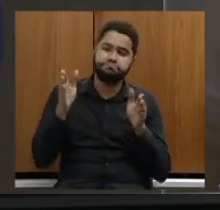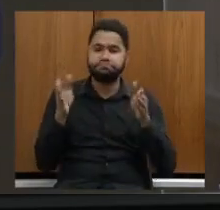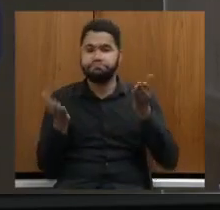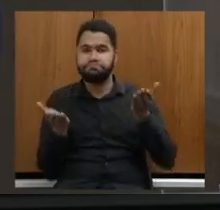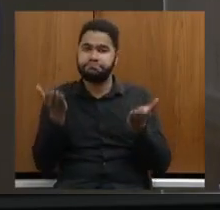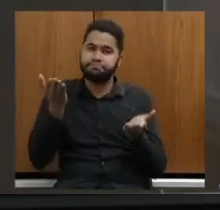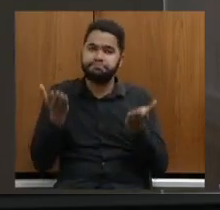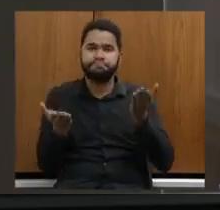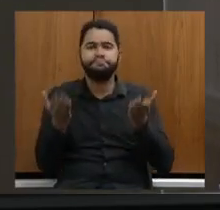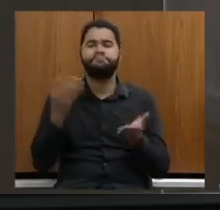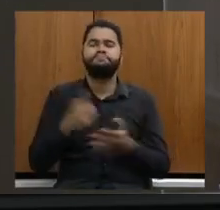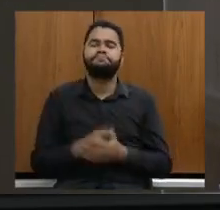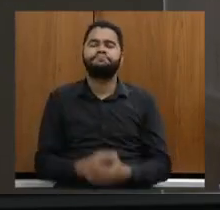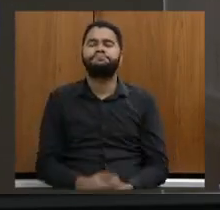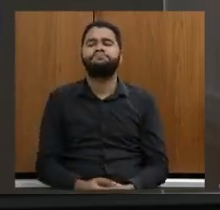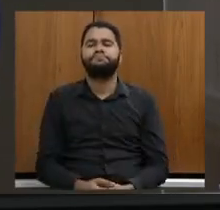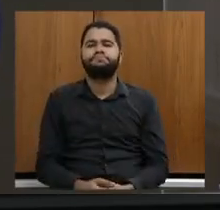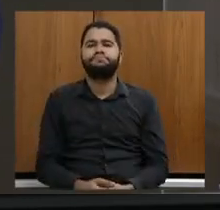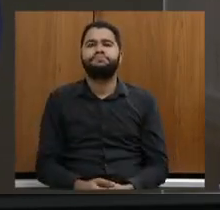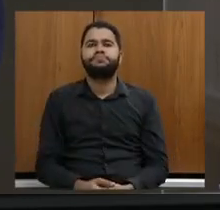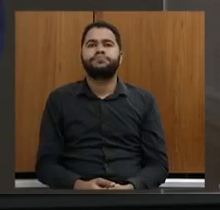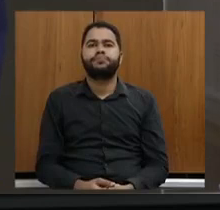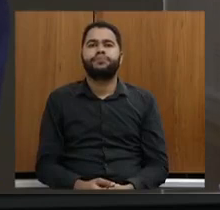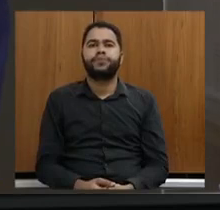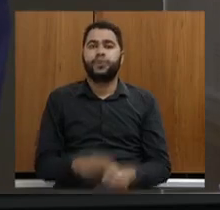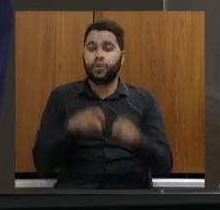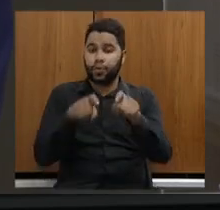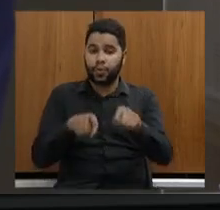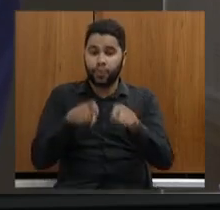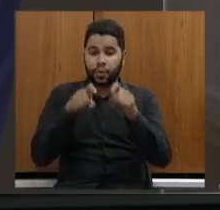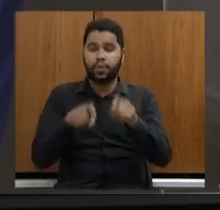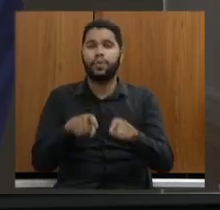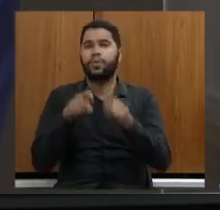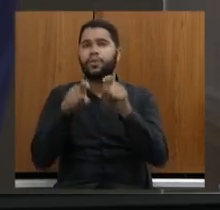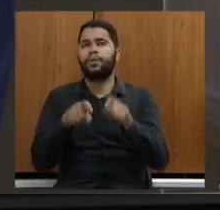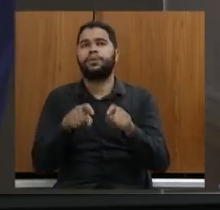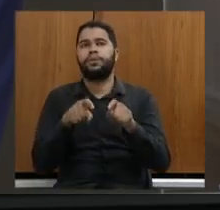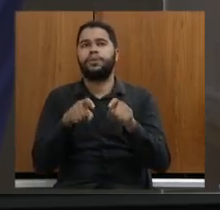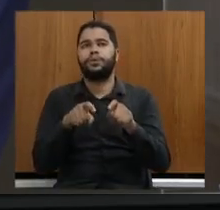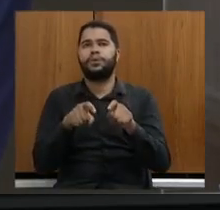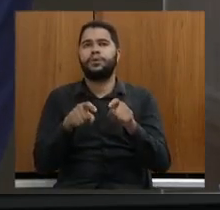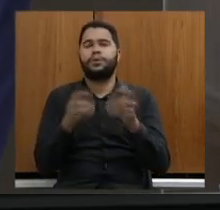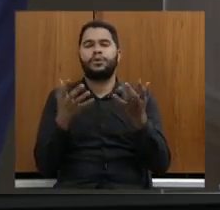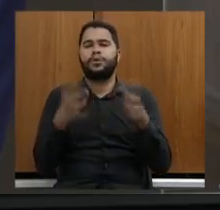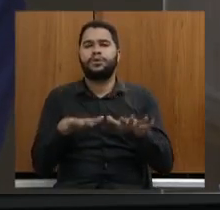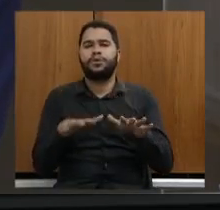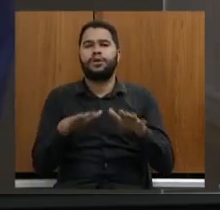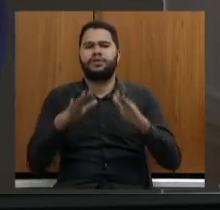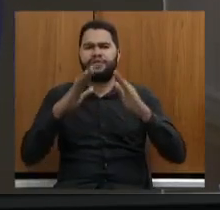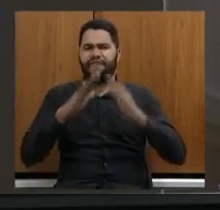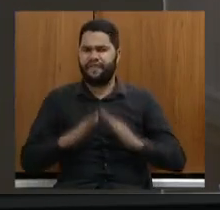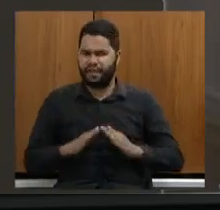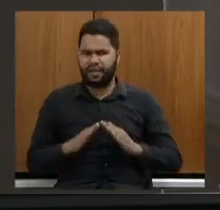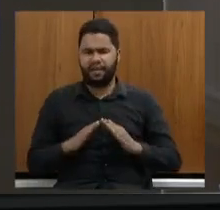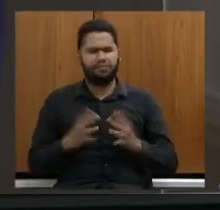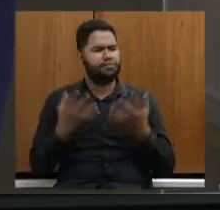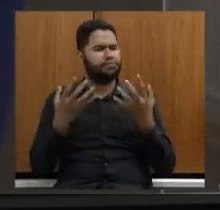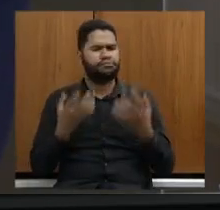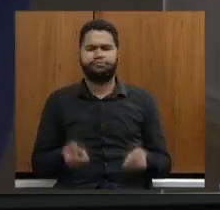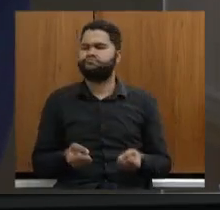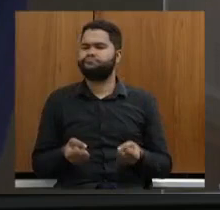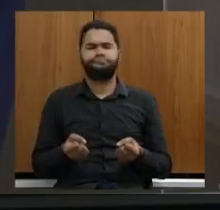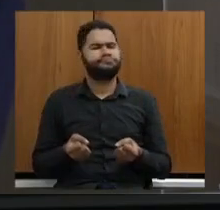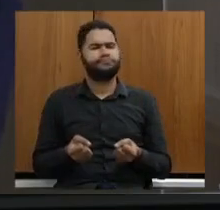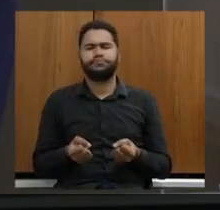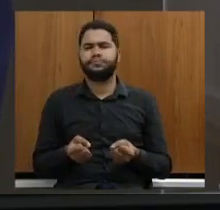doado né e nas o Agro não obedeceu o mandetta não quis ficar dentro de casa não aceitou